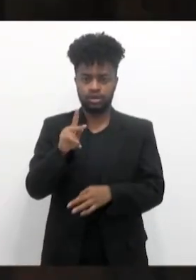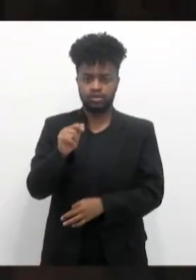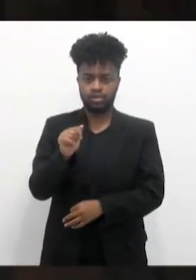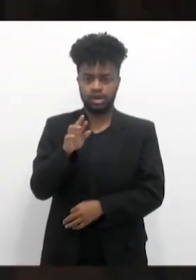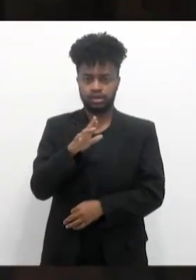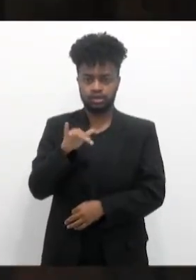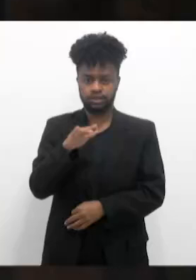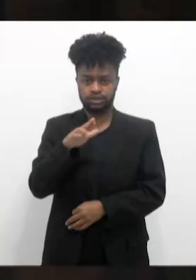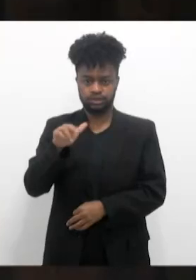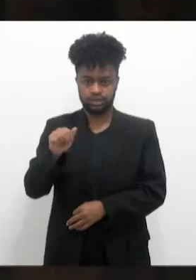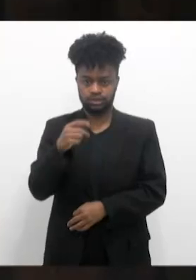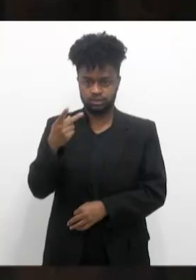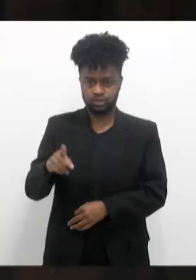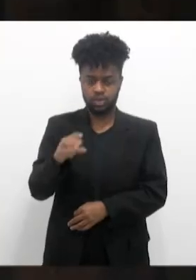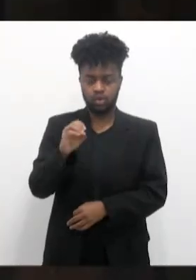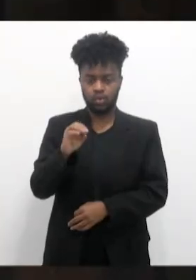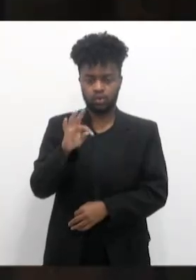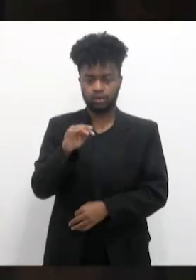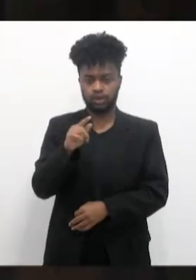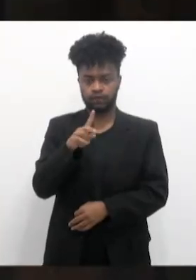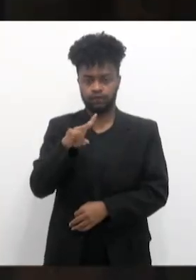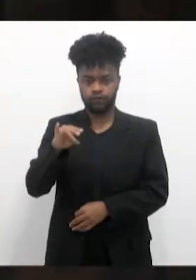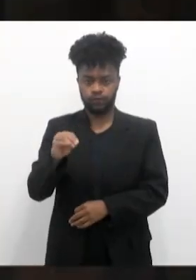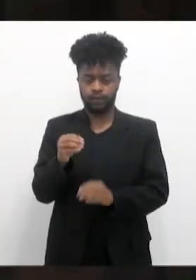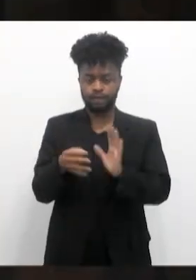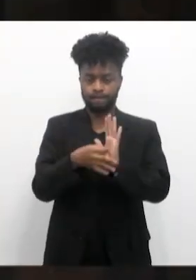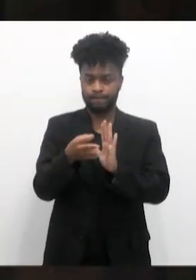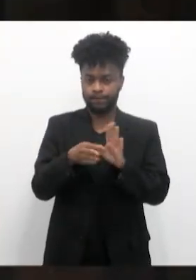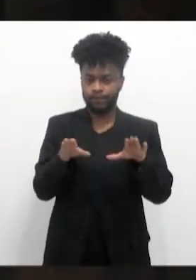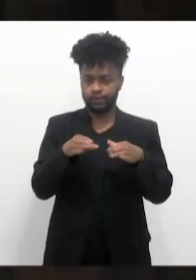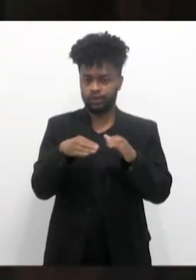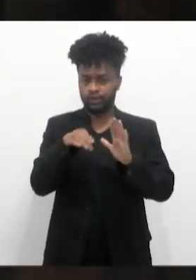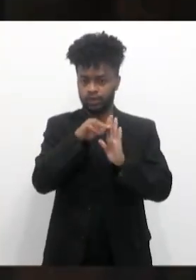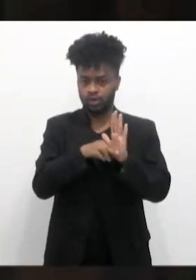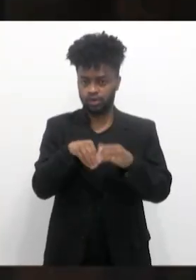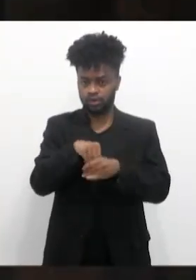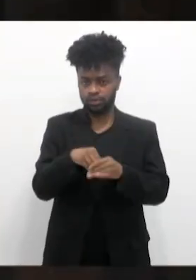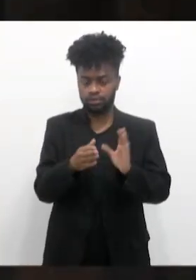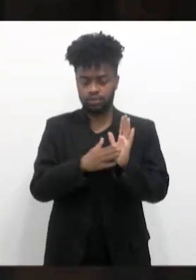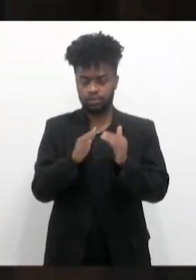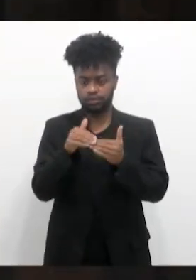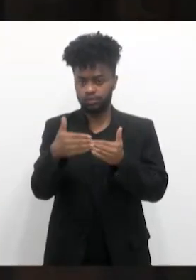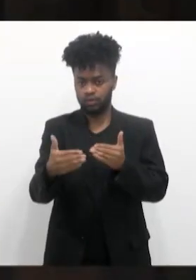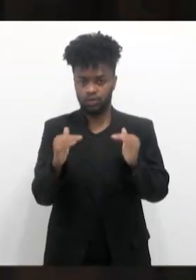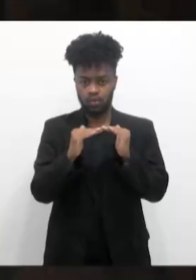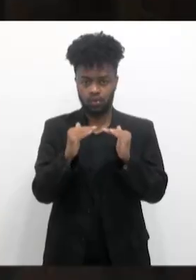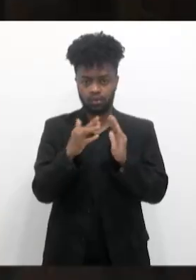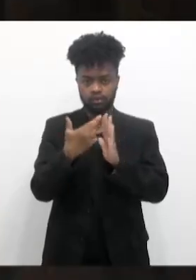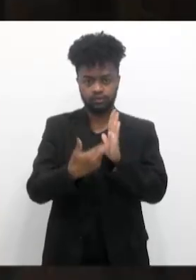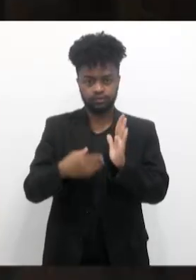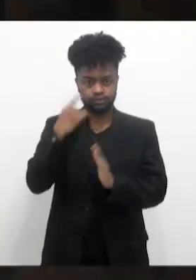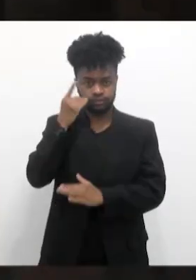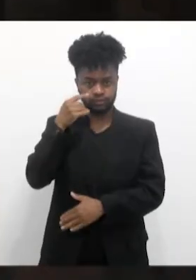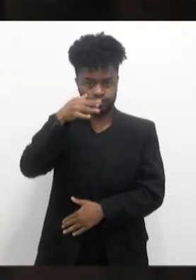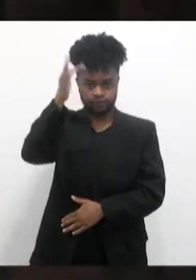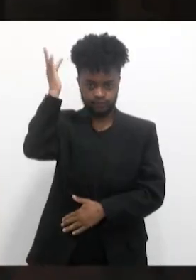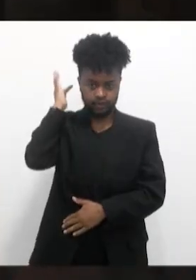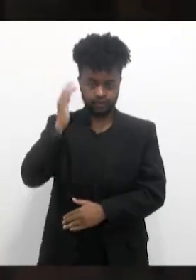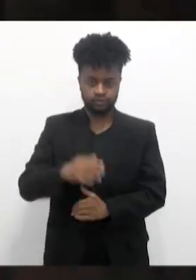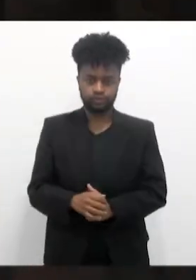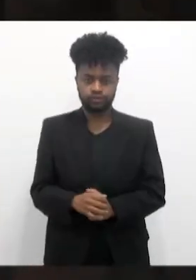ao doutor Otávio Gomes. Parecer da Comissão de Normas Internas e Preposição Externa, favorável. Relator, deputado Fred Pacheco.